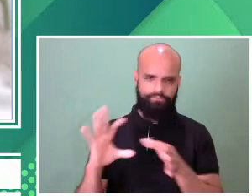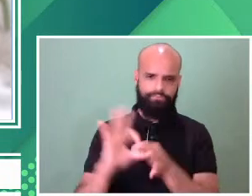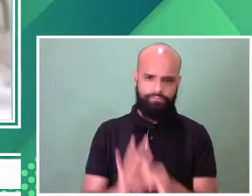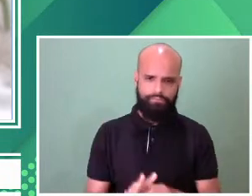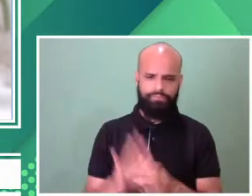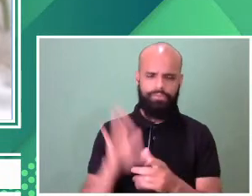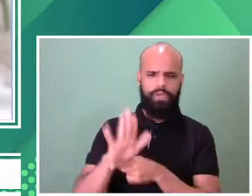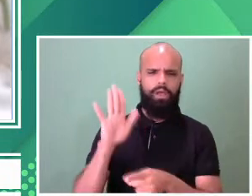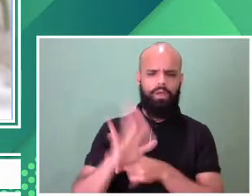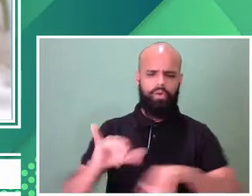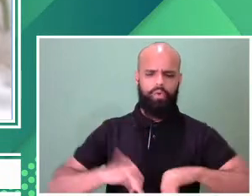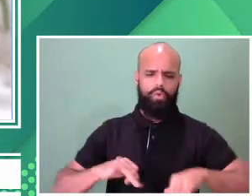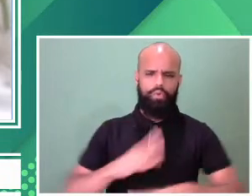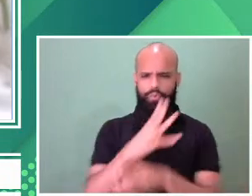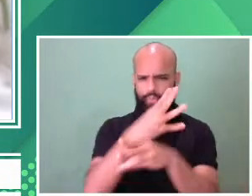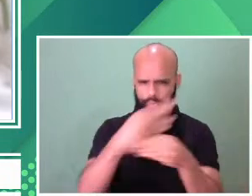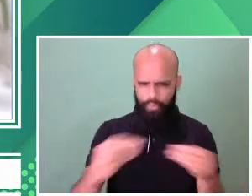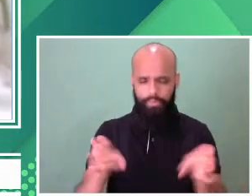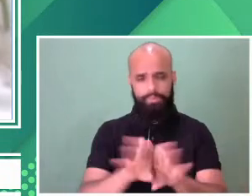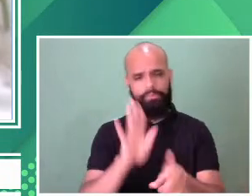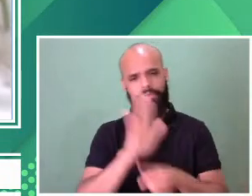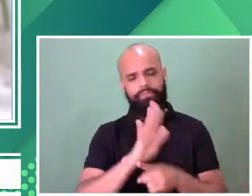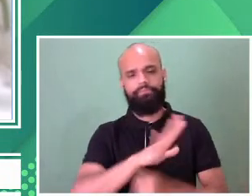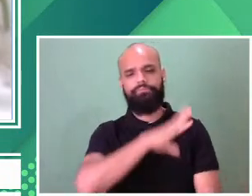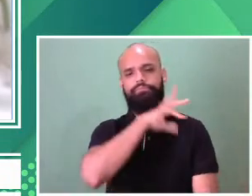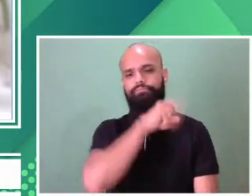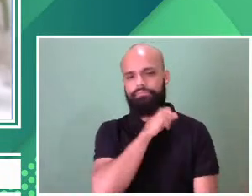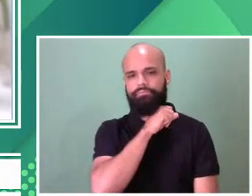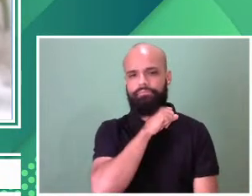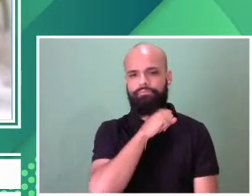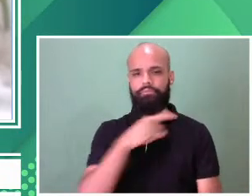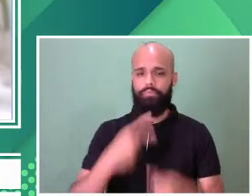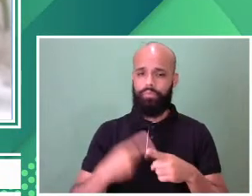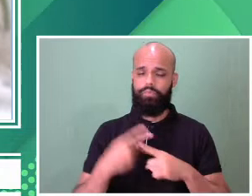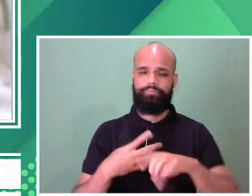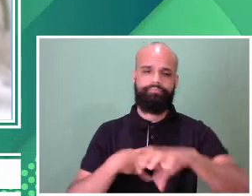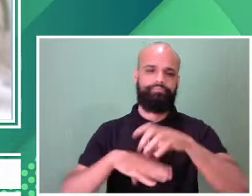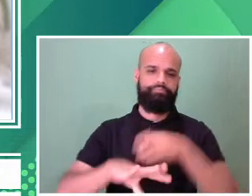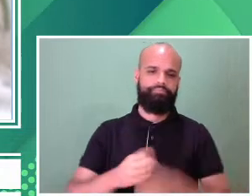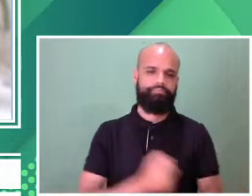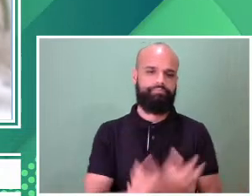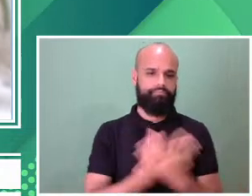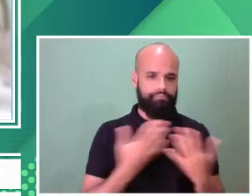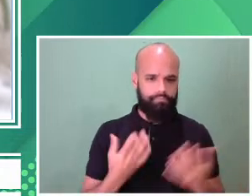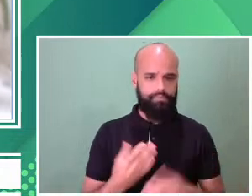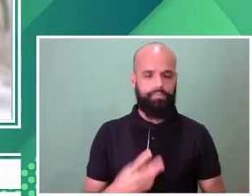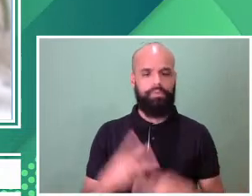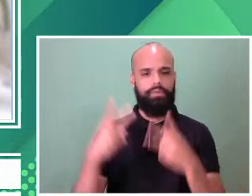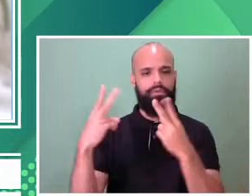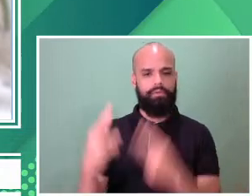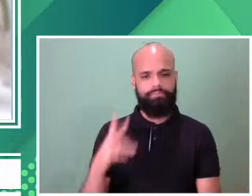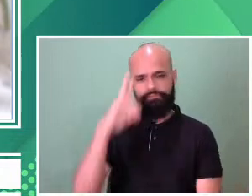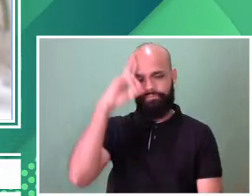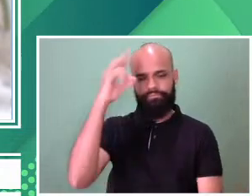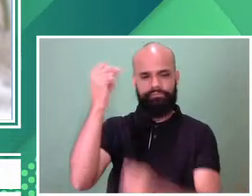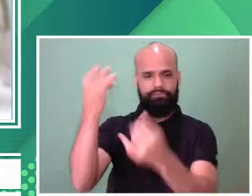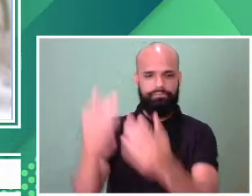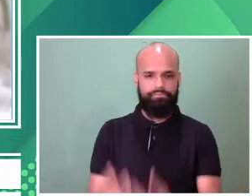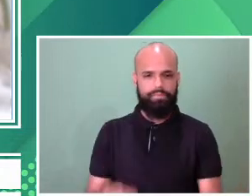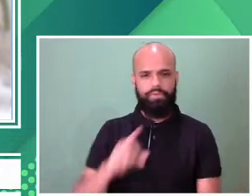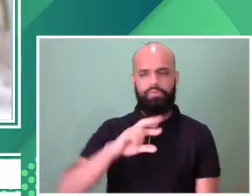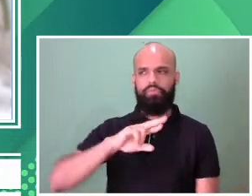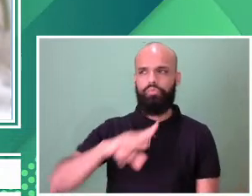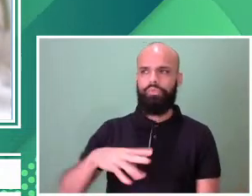outros e aos sofrimentos dos sencientes. Pois a compaixão, como diz o mestre, não é somente uma sensação